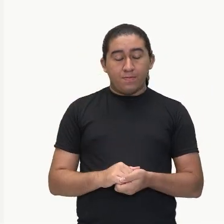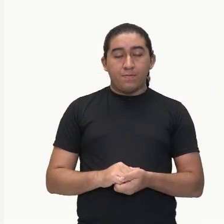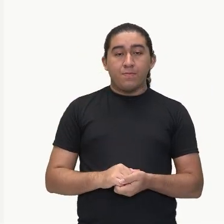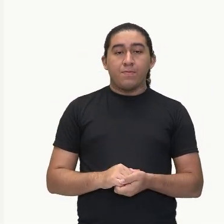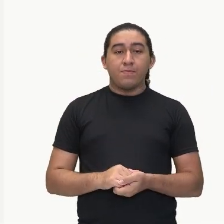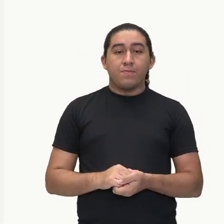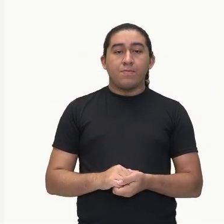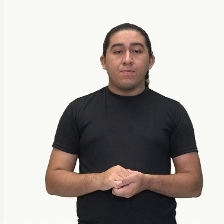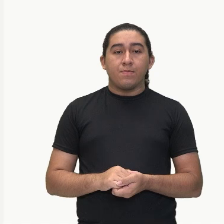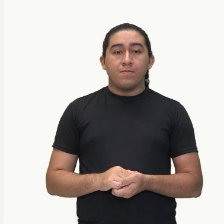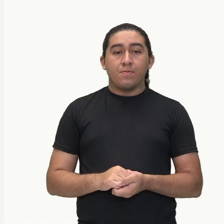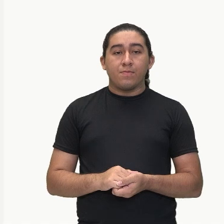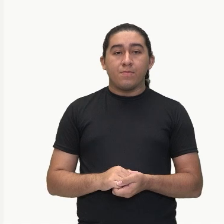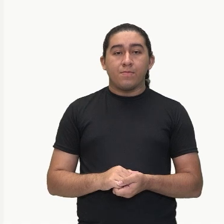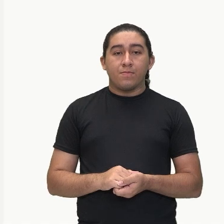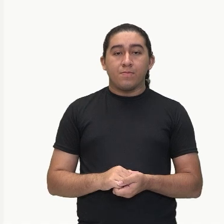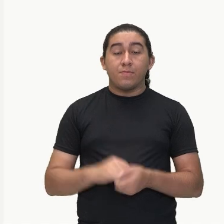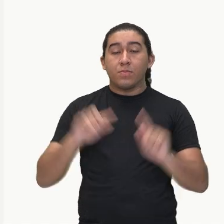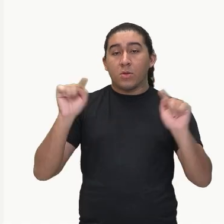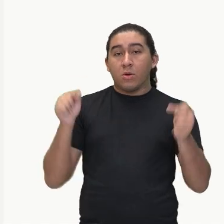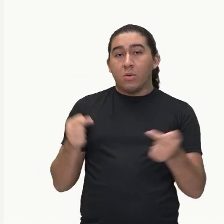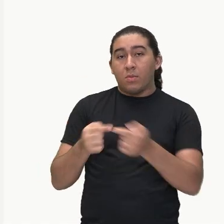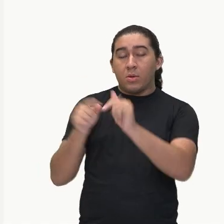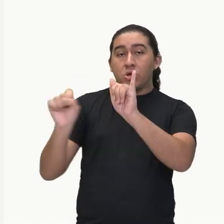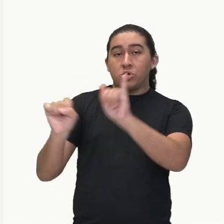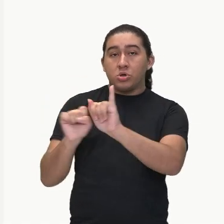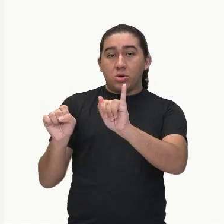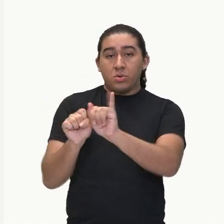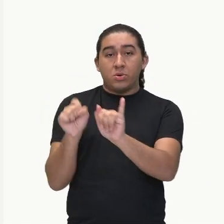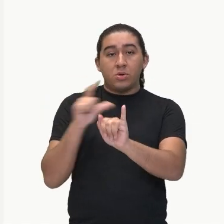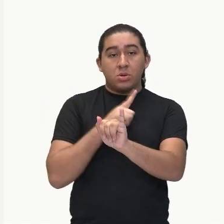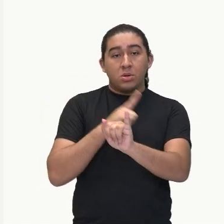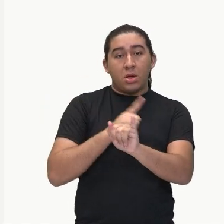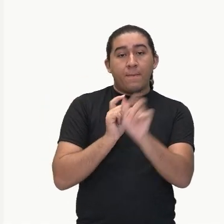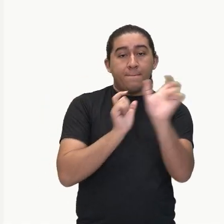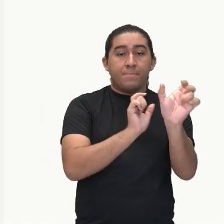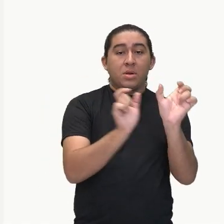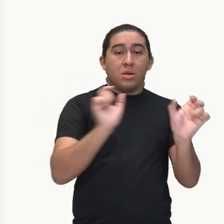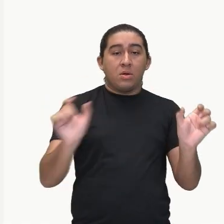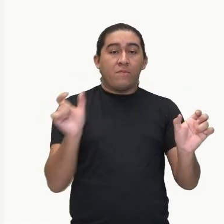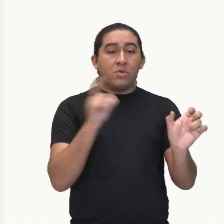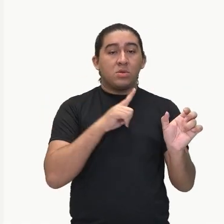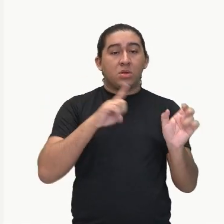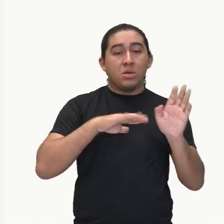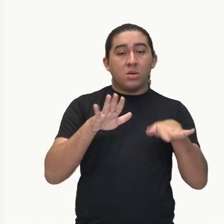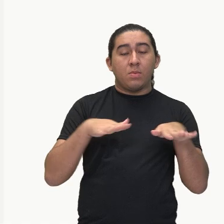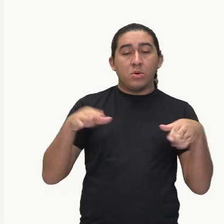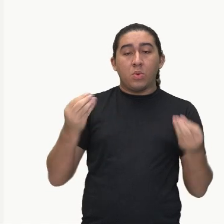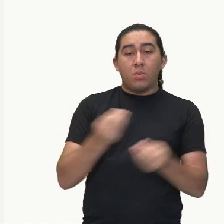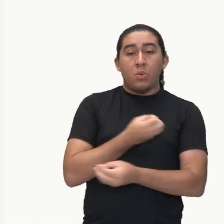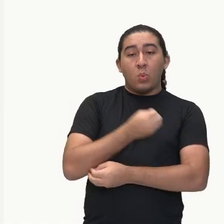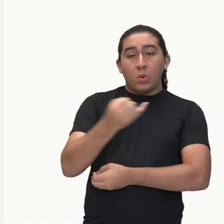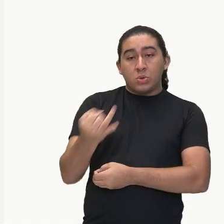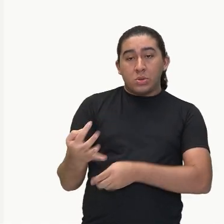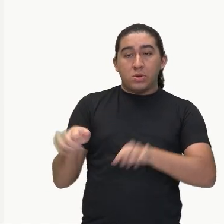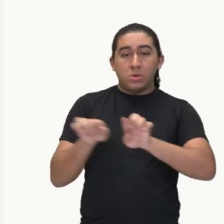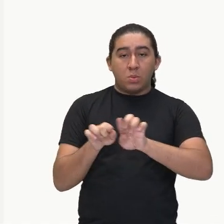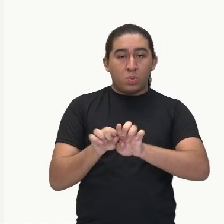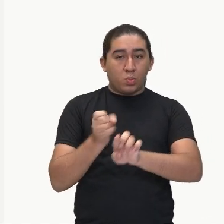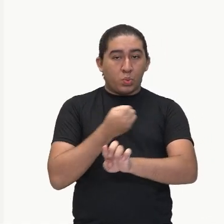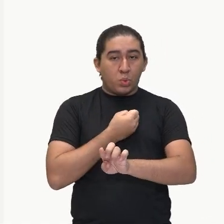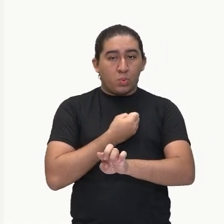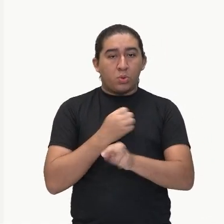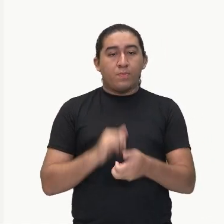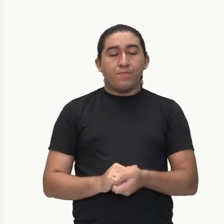Concordância com sujeito formado por palavras em graduação e enumeração. Na concordância com